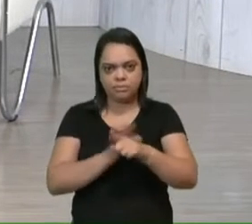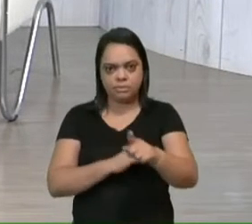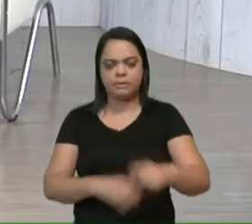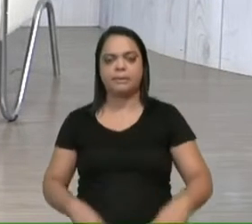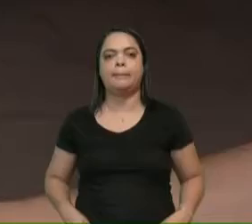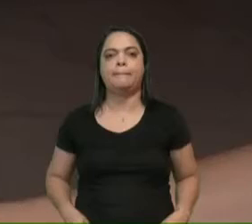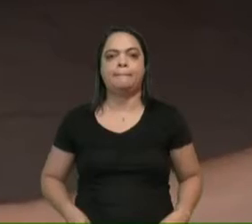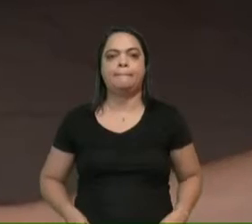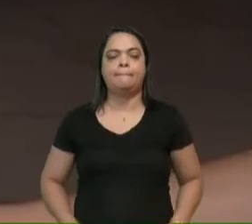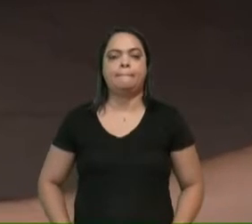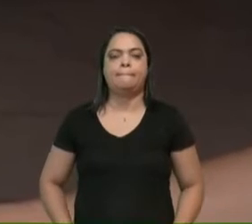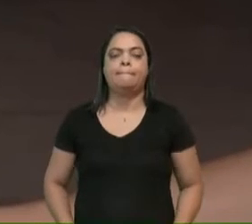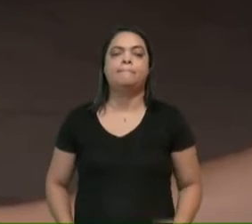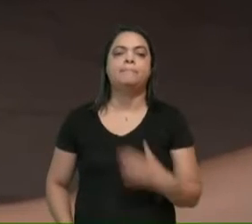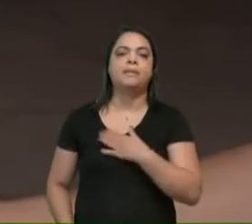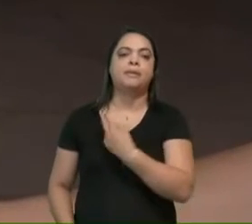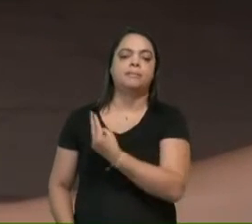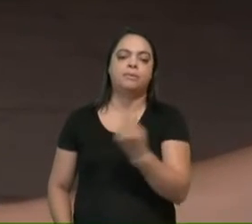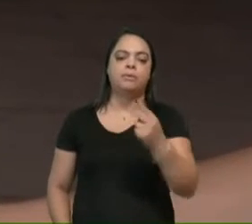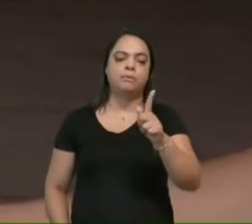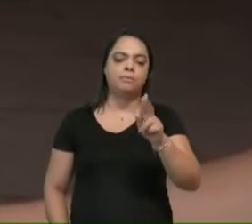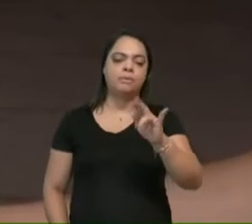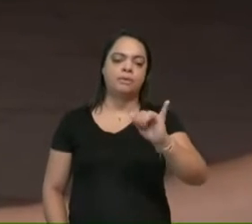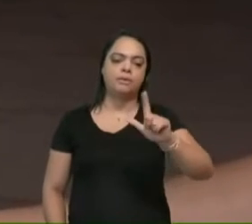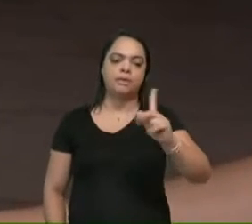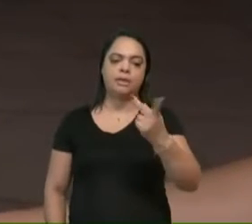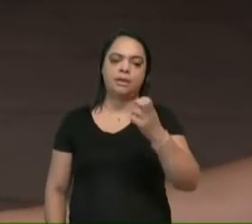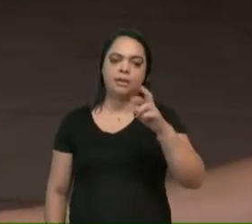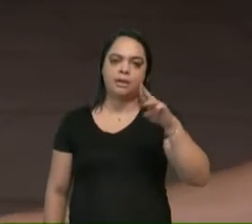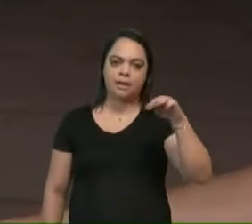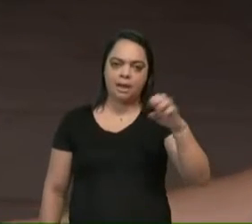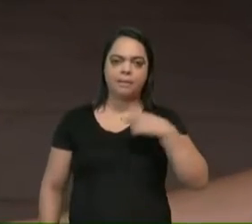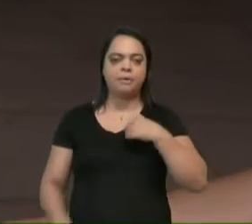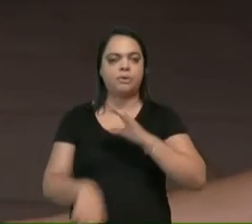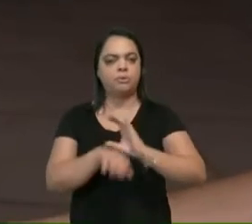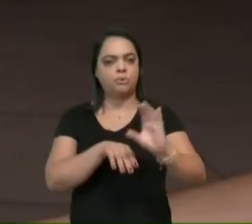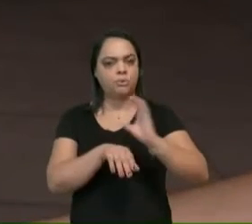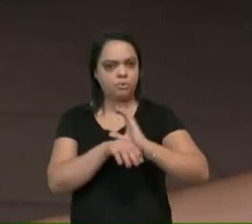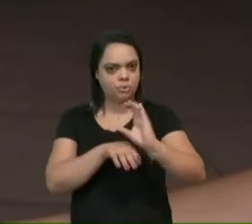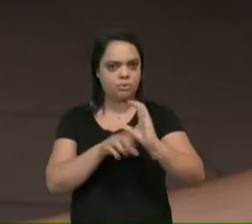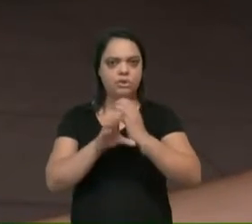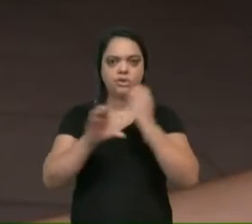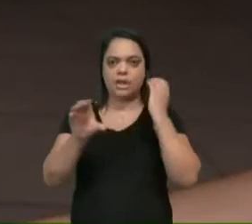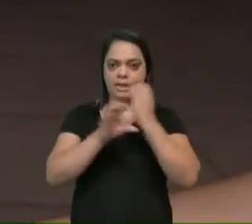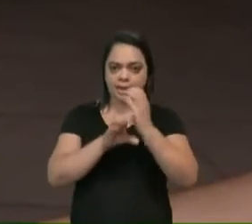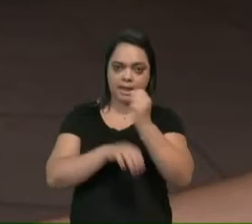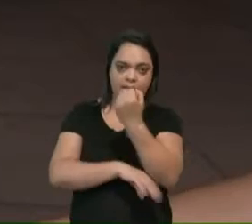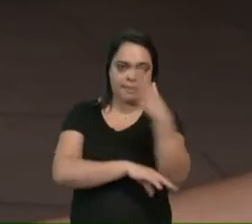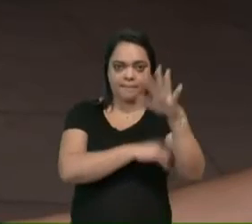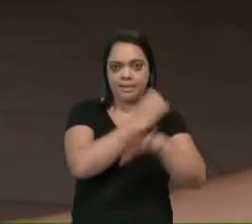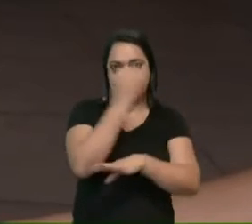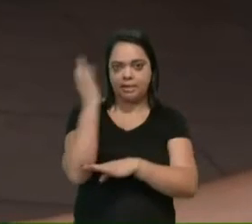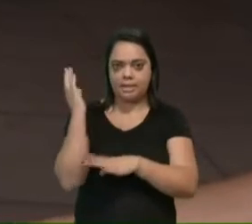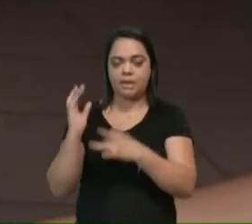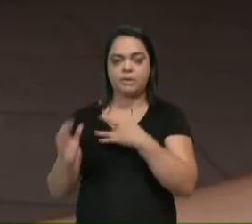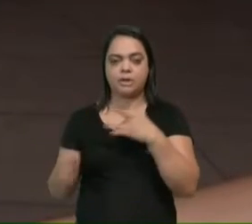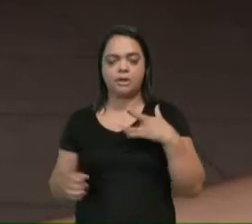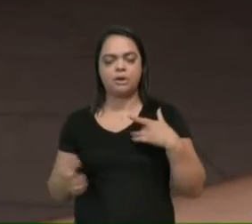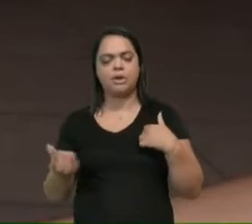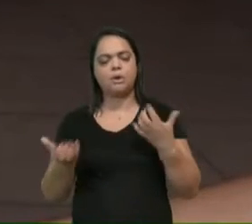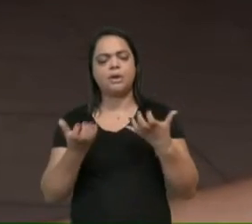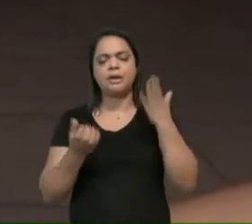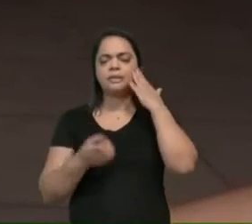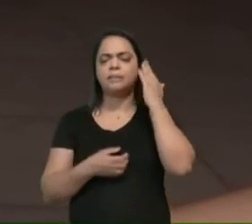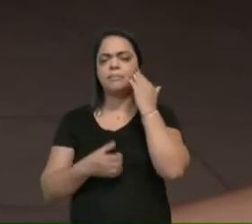diretor meu nome é Guilherme eh eu faço parte do curso de engenharia ambiental e sanitária e a minha pergunta é sobre as diretorias